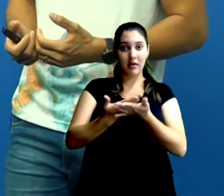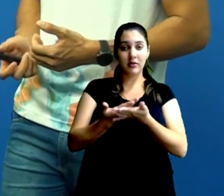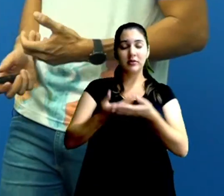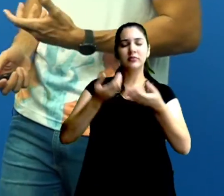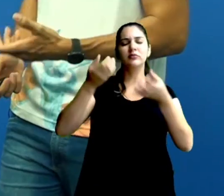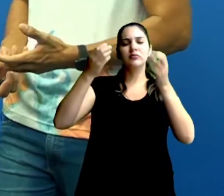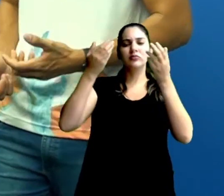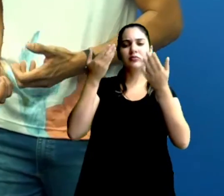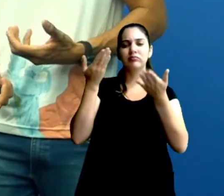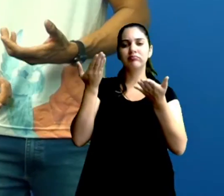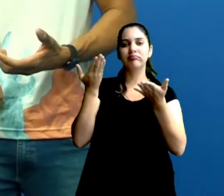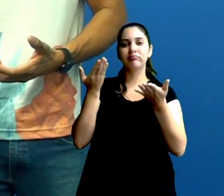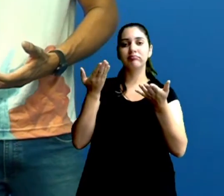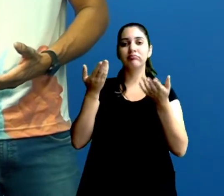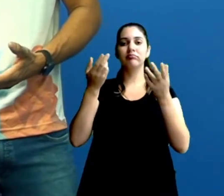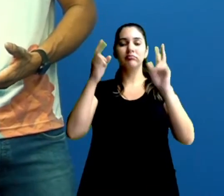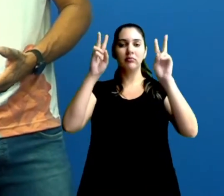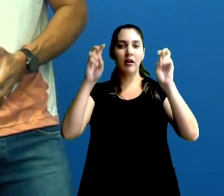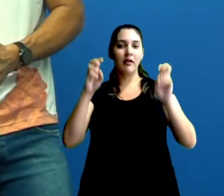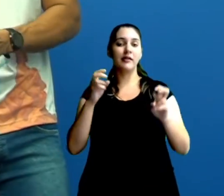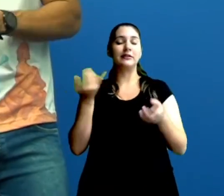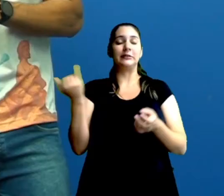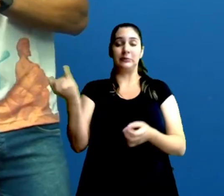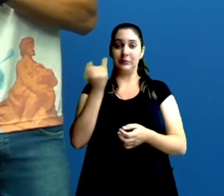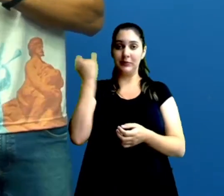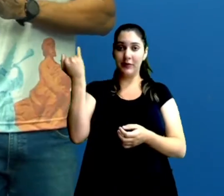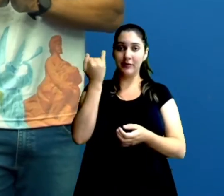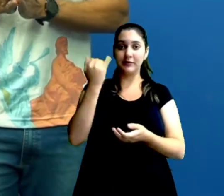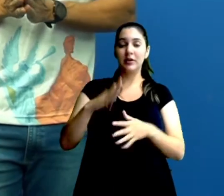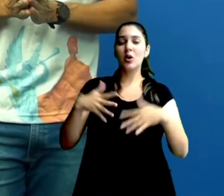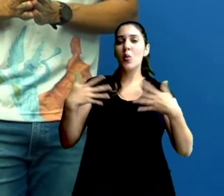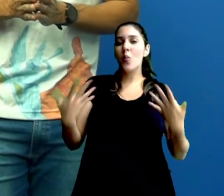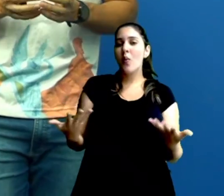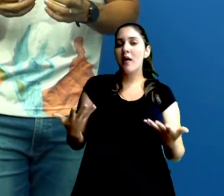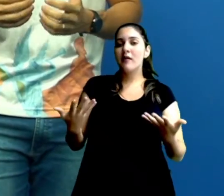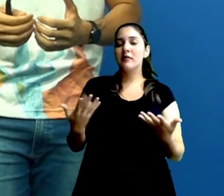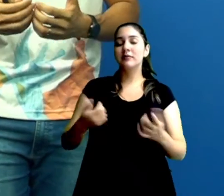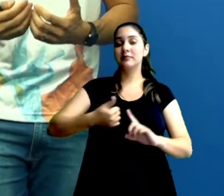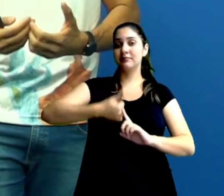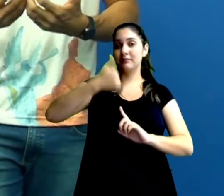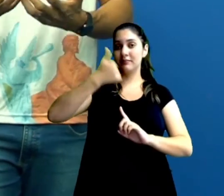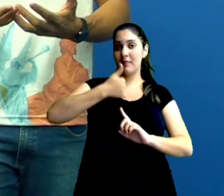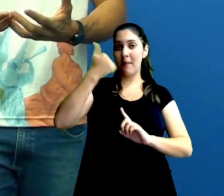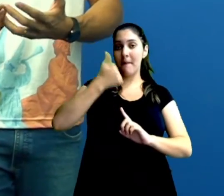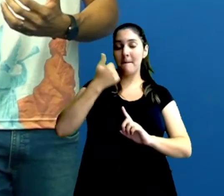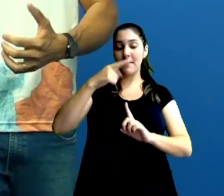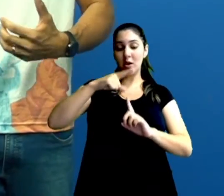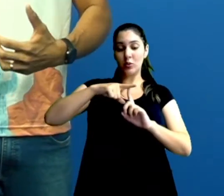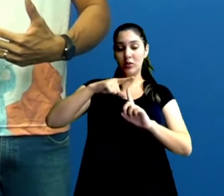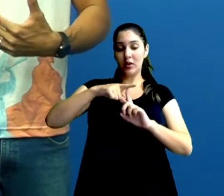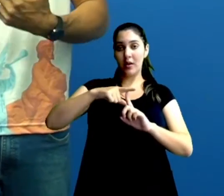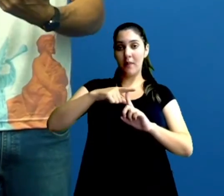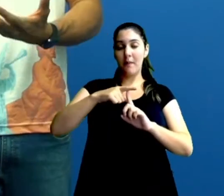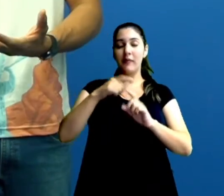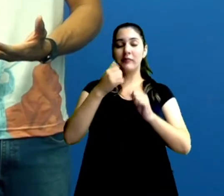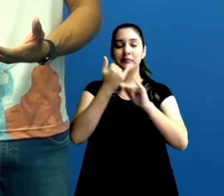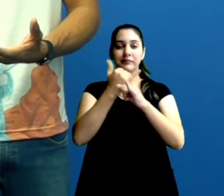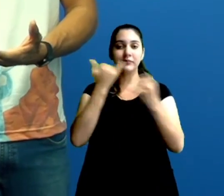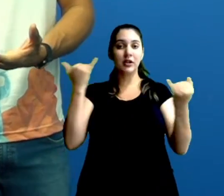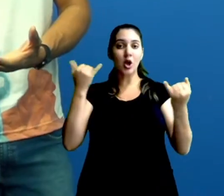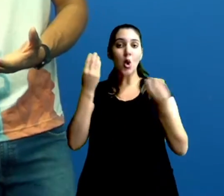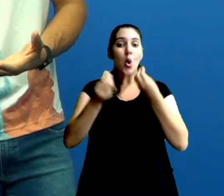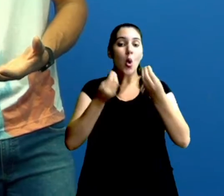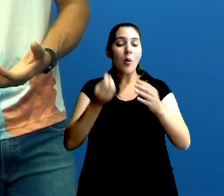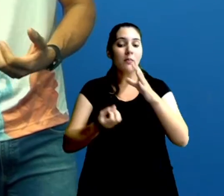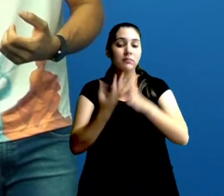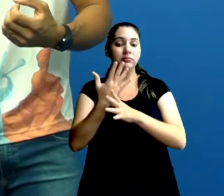essa temática de extrema relevância. Qual seria a primeira fonte de energia? Quando foi que surgiu a primeira